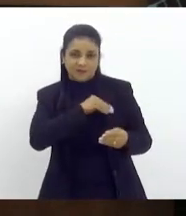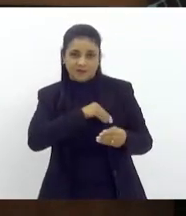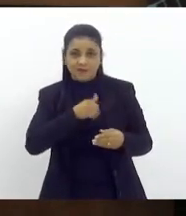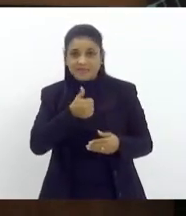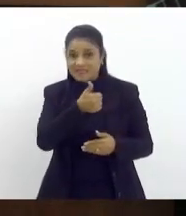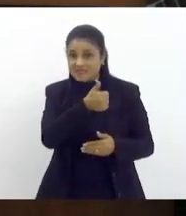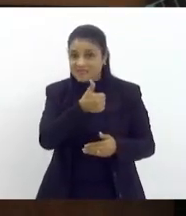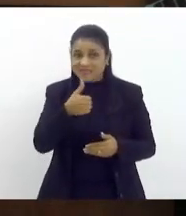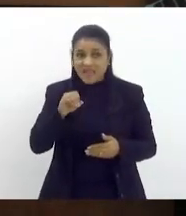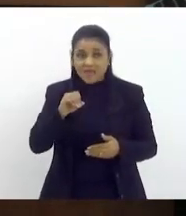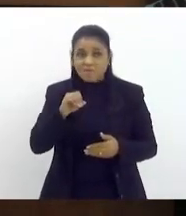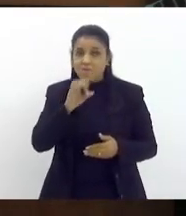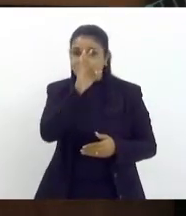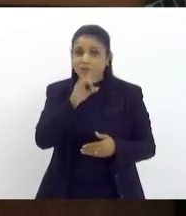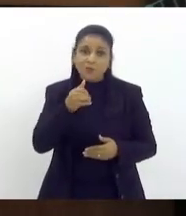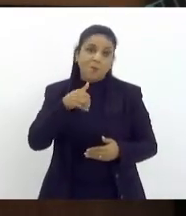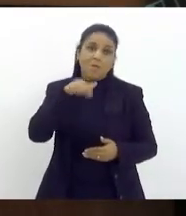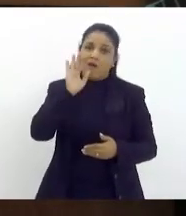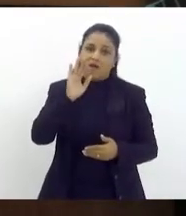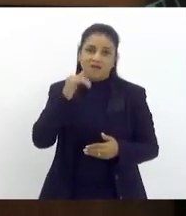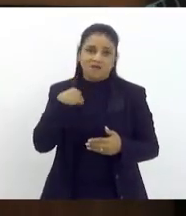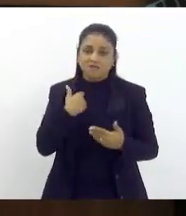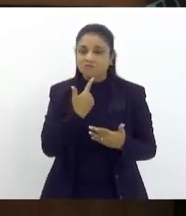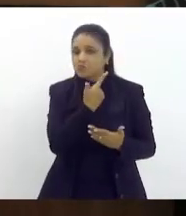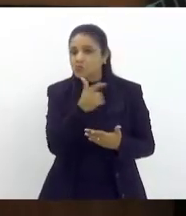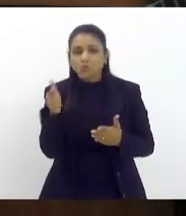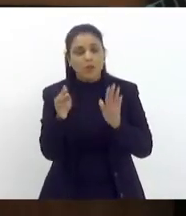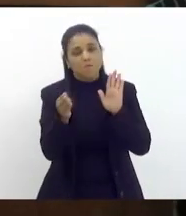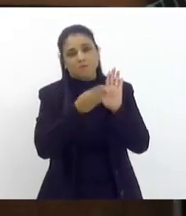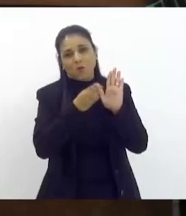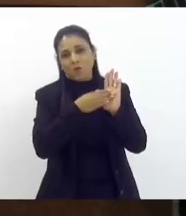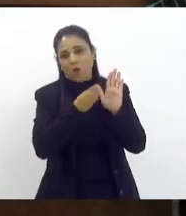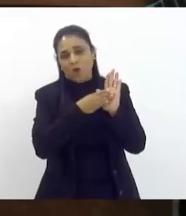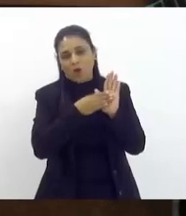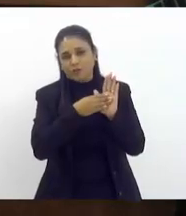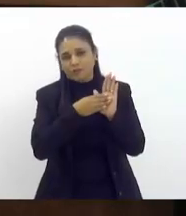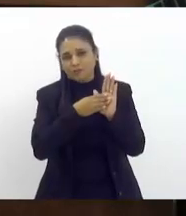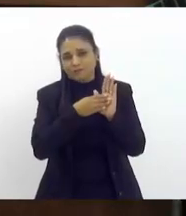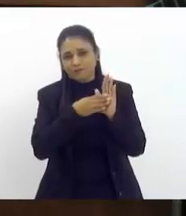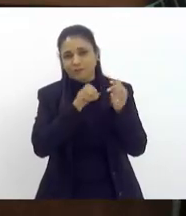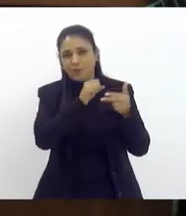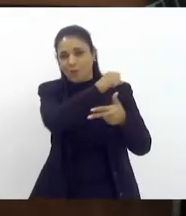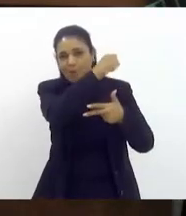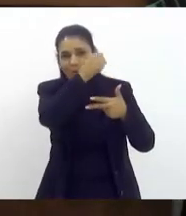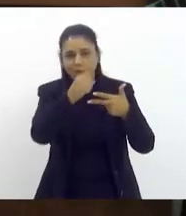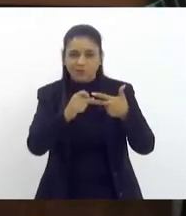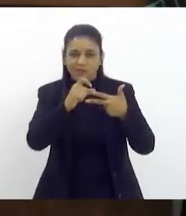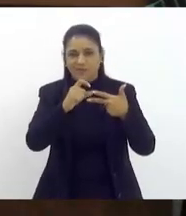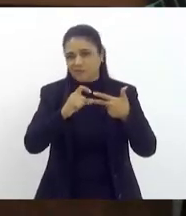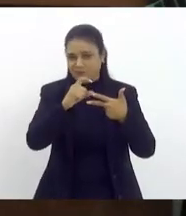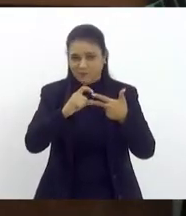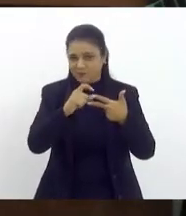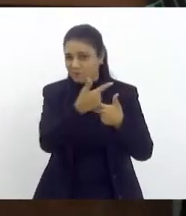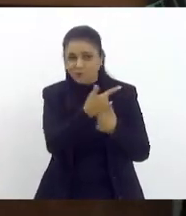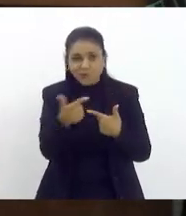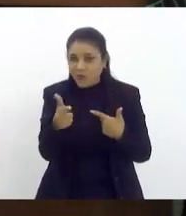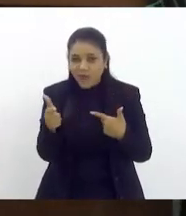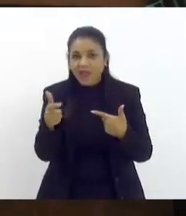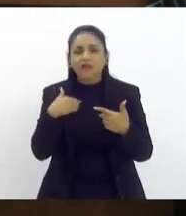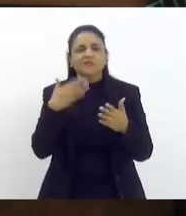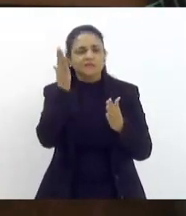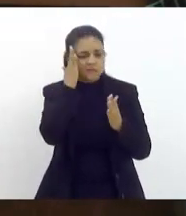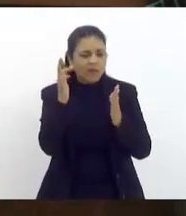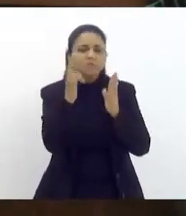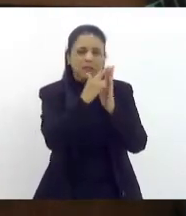e hoje não há nenhuma proposta por parte do executivo para essa recomposição a gente entende o caso do regime mas é preciso